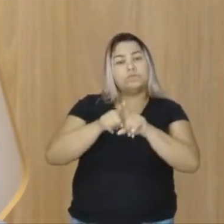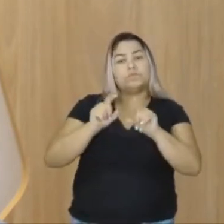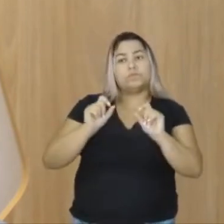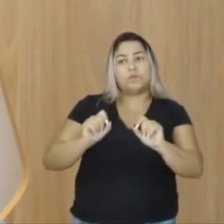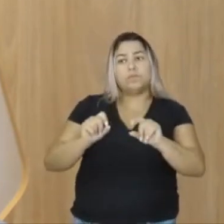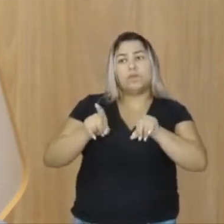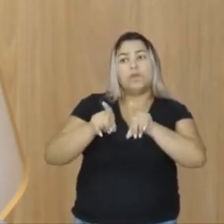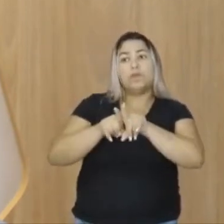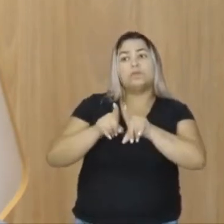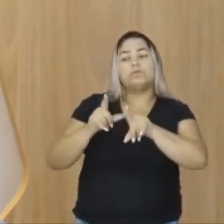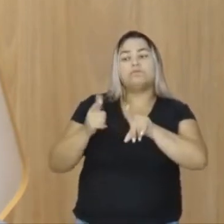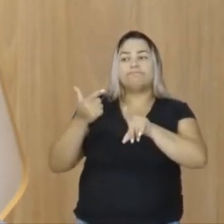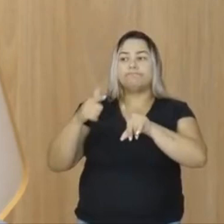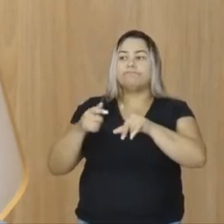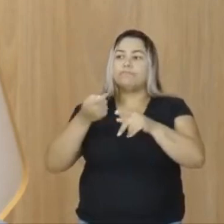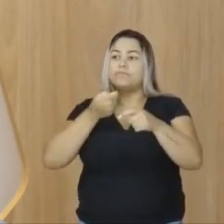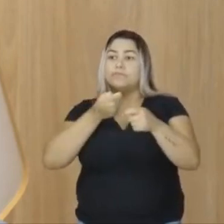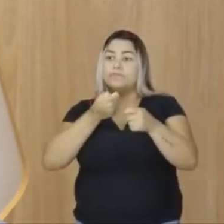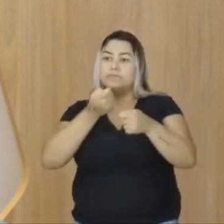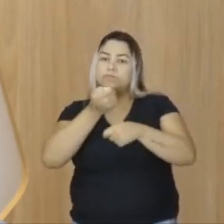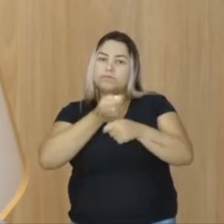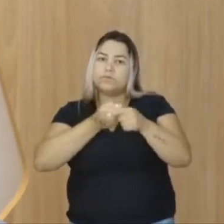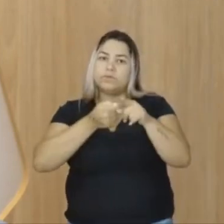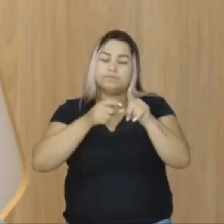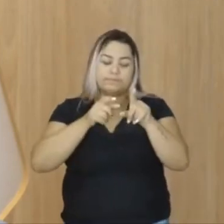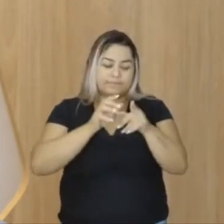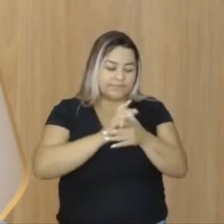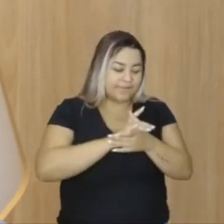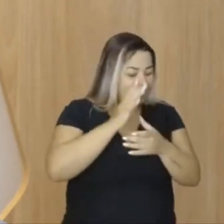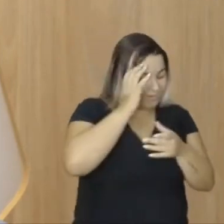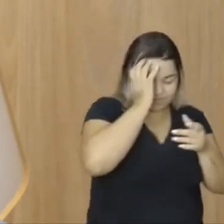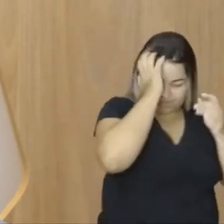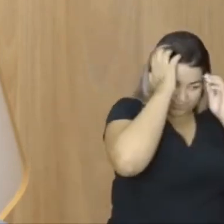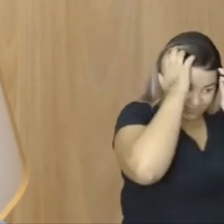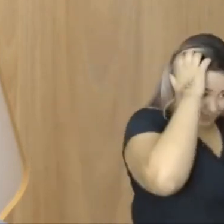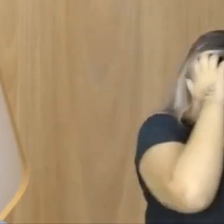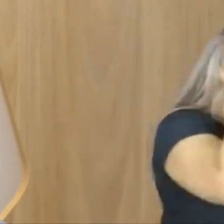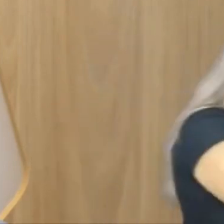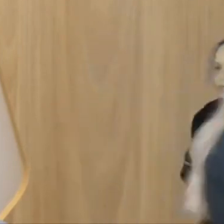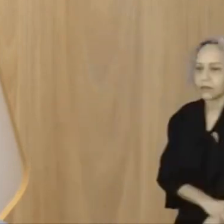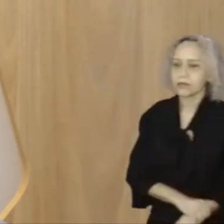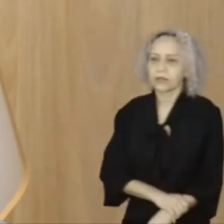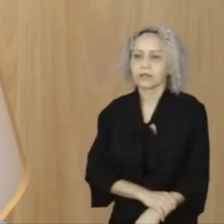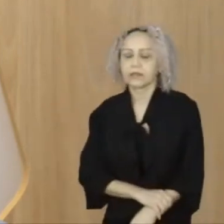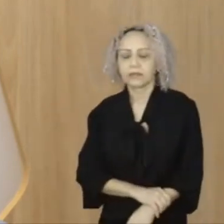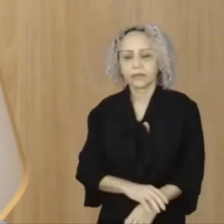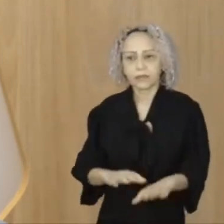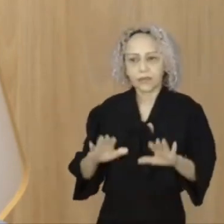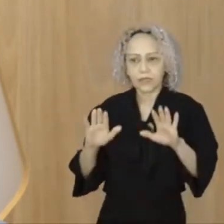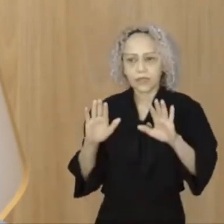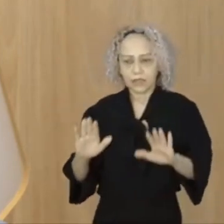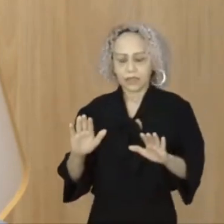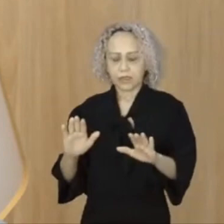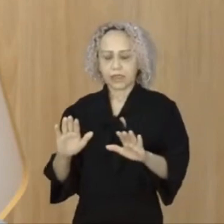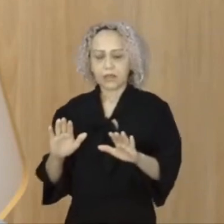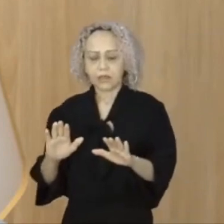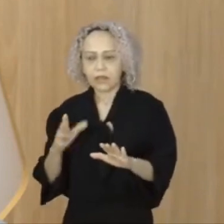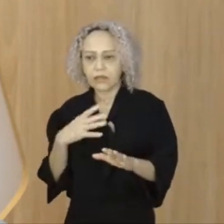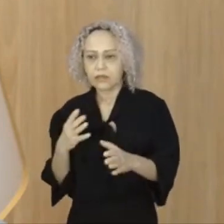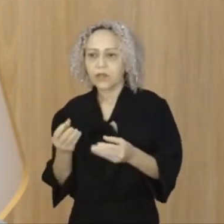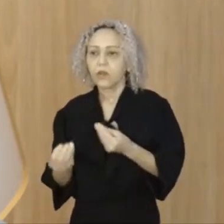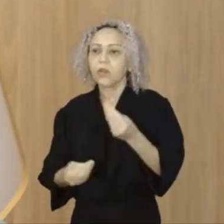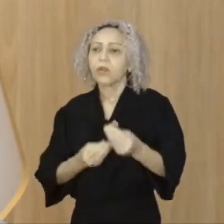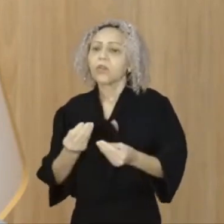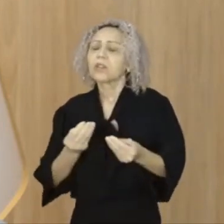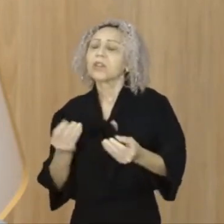setor produtivo reinvestir, você desonerar um pouco o imposto sobre pessoa jurídica e cobrar na distribuição sobre lucros e dividendos. O que